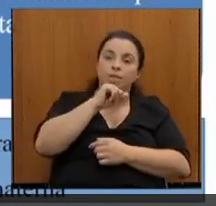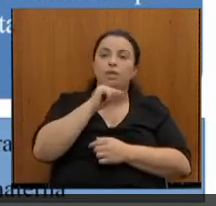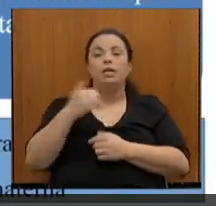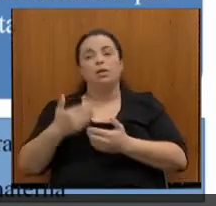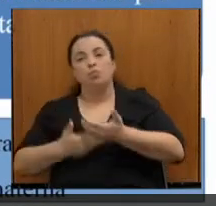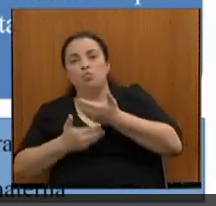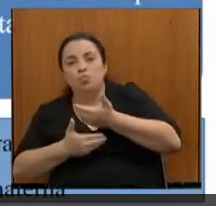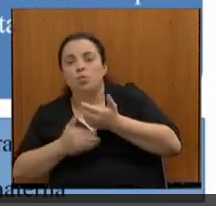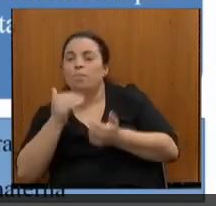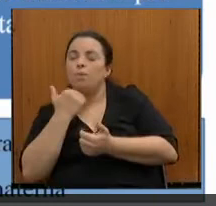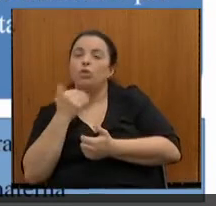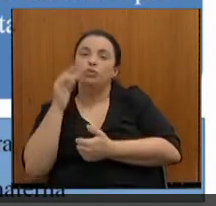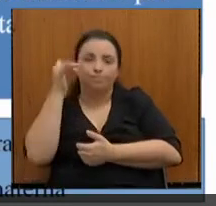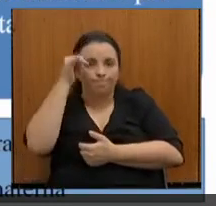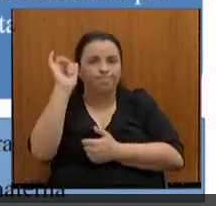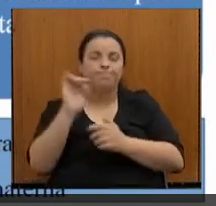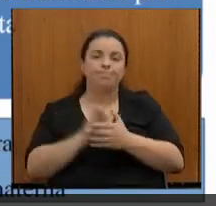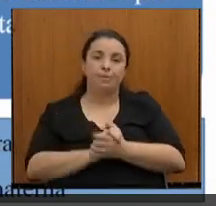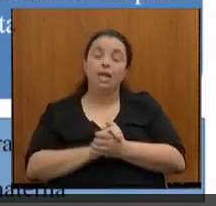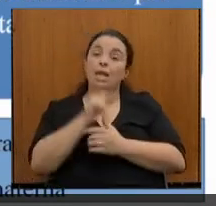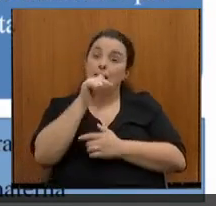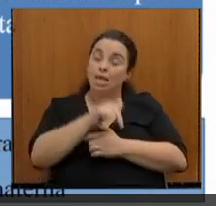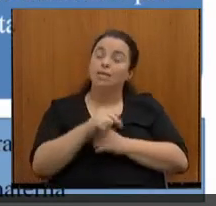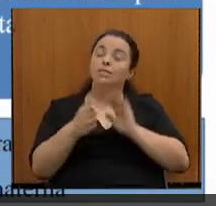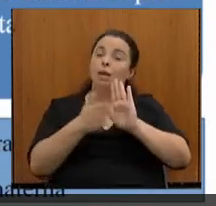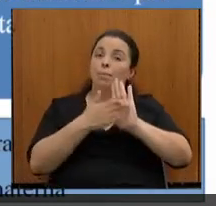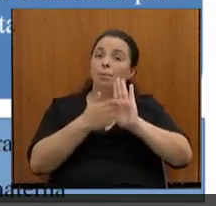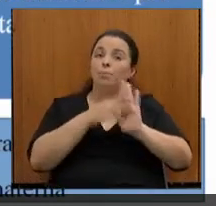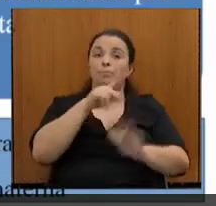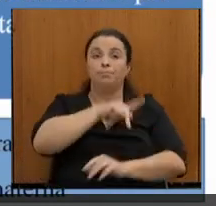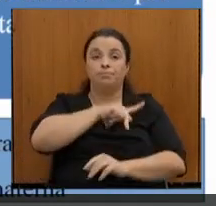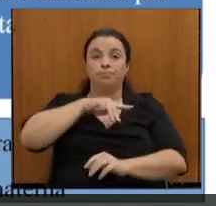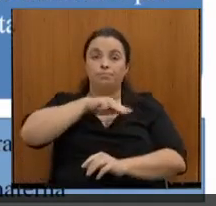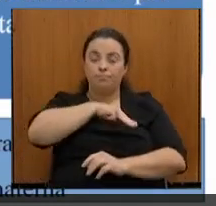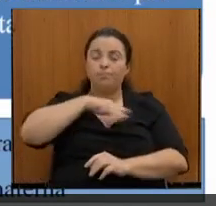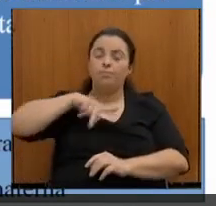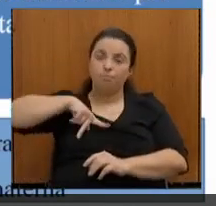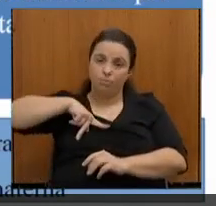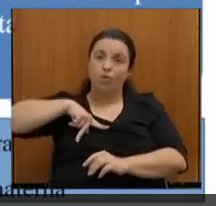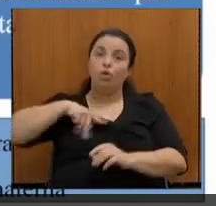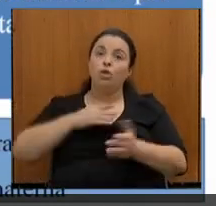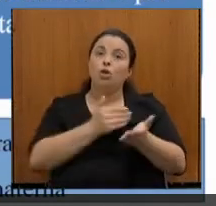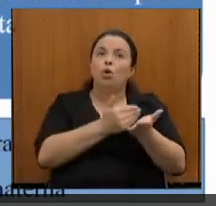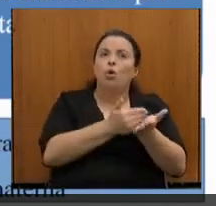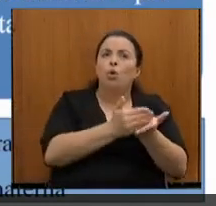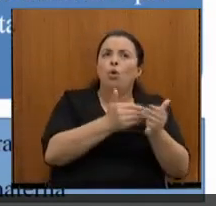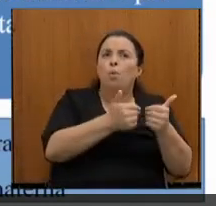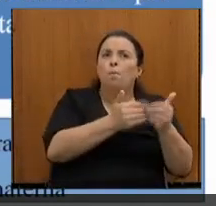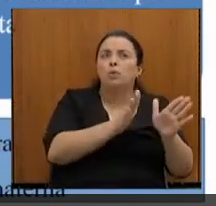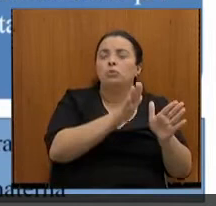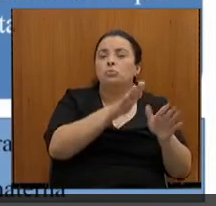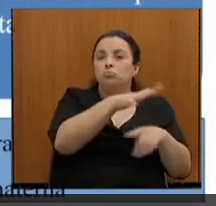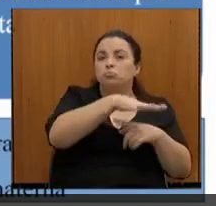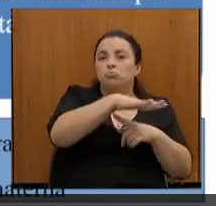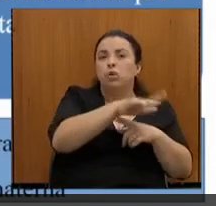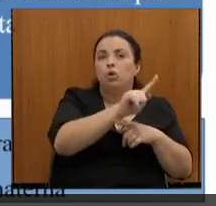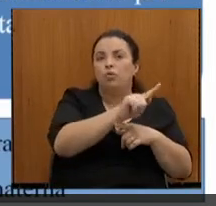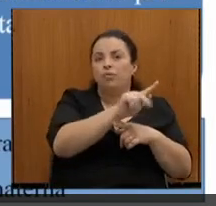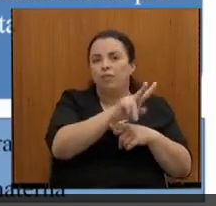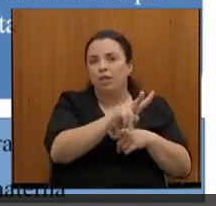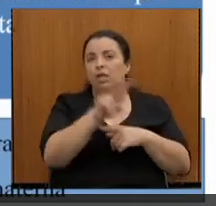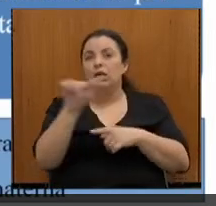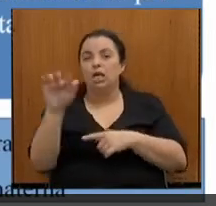proposta do Plano Geral de Atuação do Ministério Público, que começou nessas duas regiões de Governador Valadares e Teófilo Otoni, mas